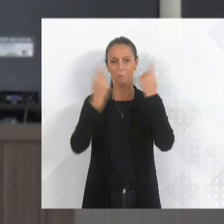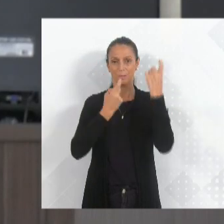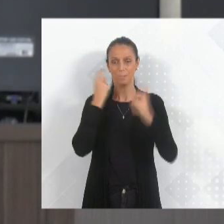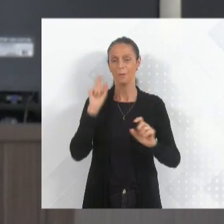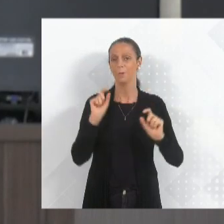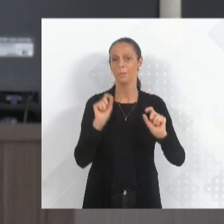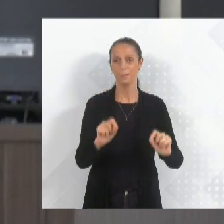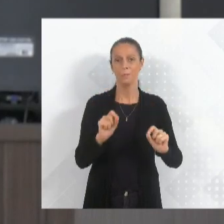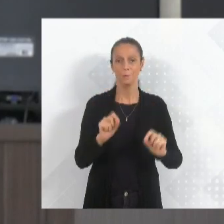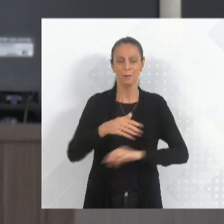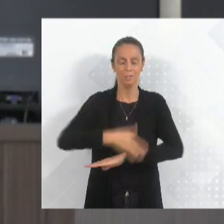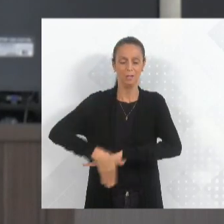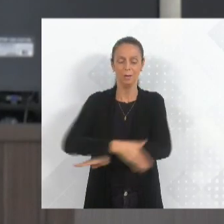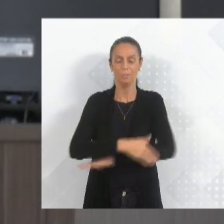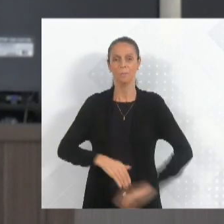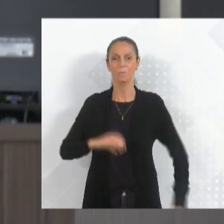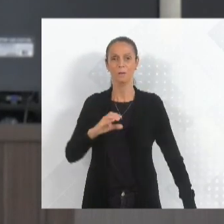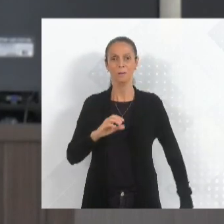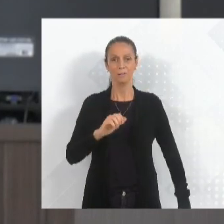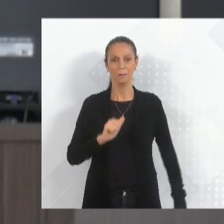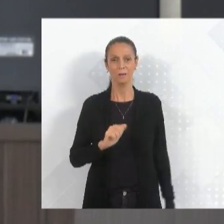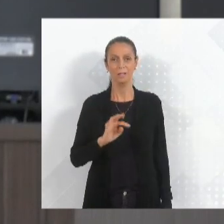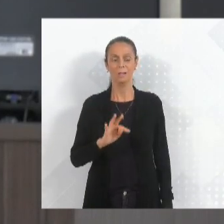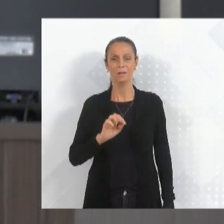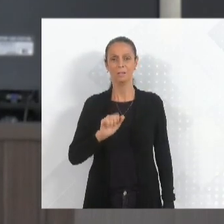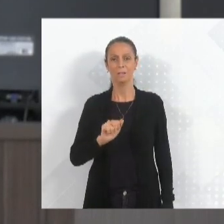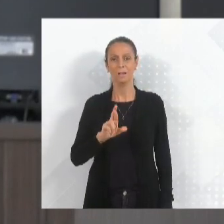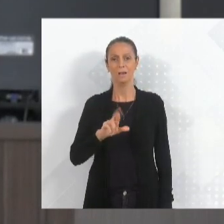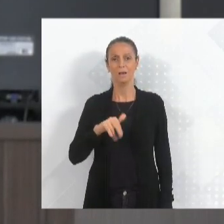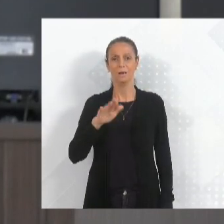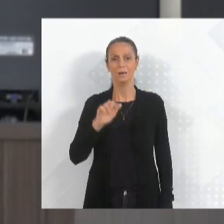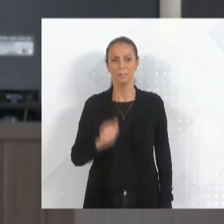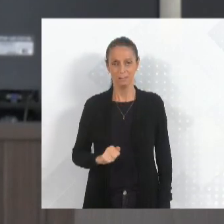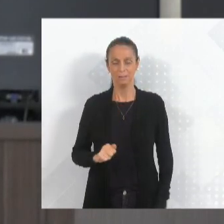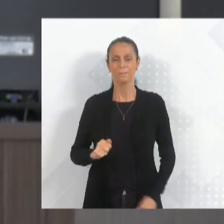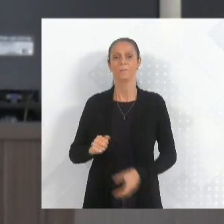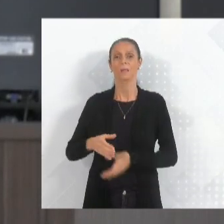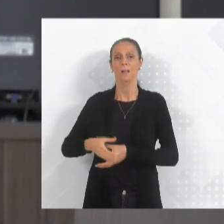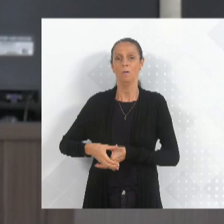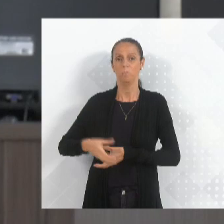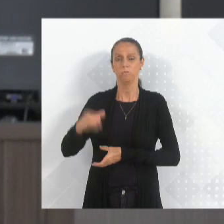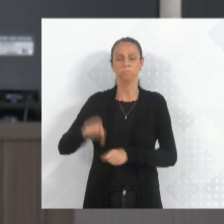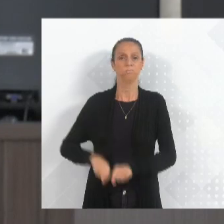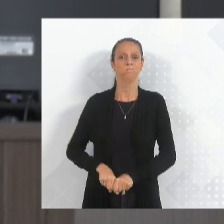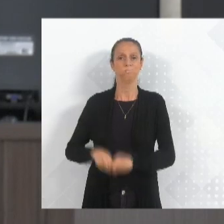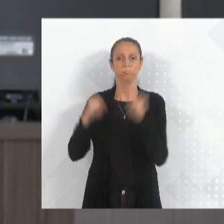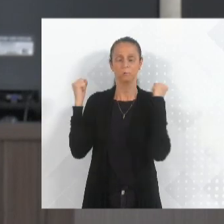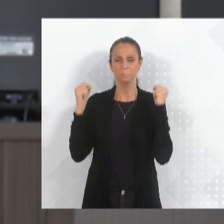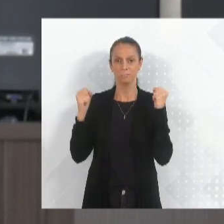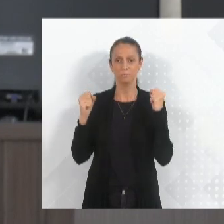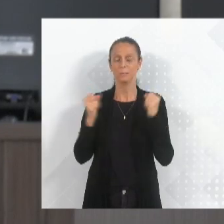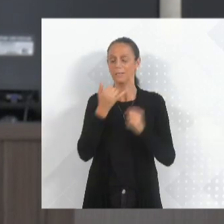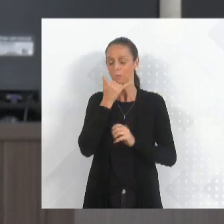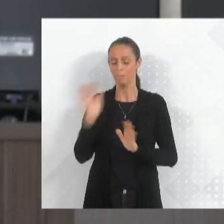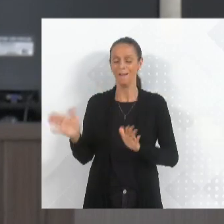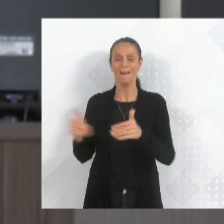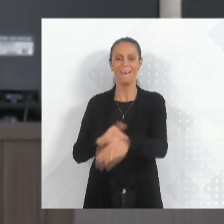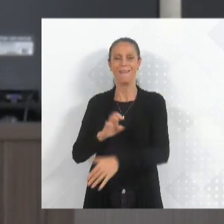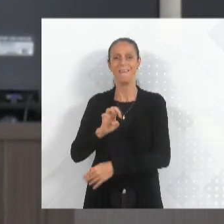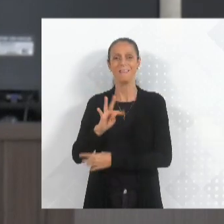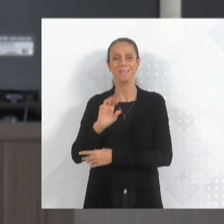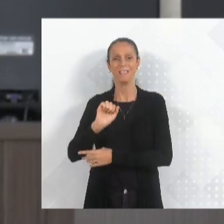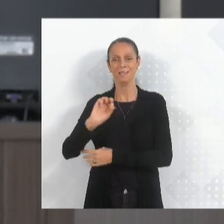ali da rua Catarina Abreu Coelho, onde foi rompida a adutora principal ali da Ita 3, próximo